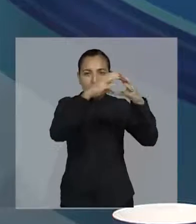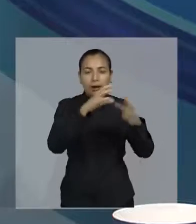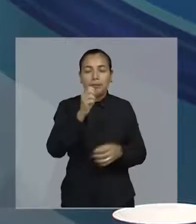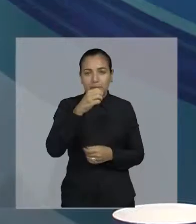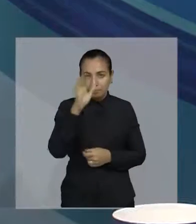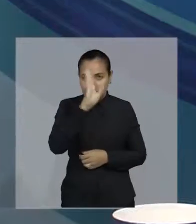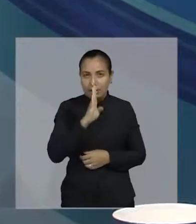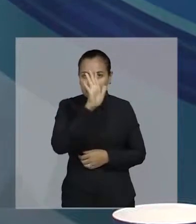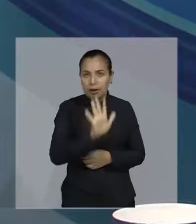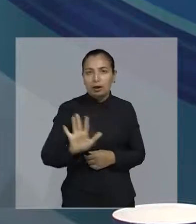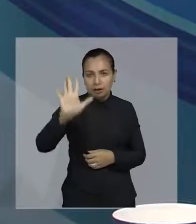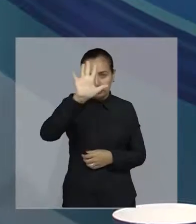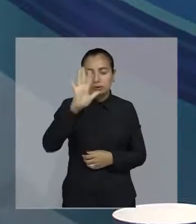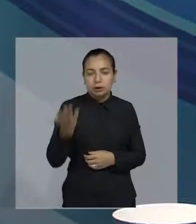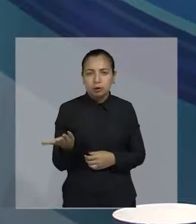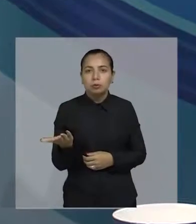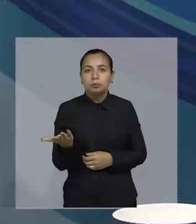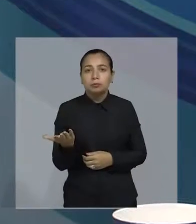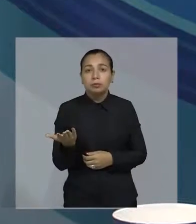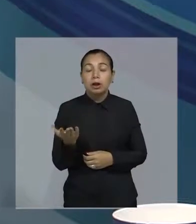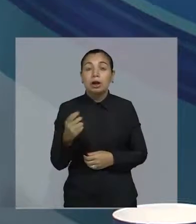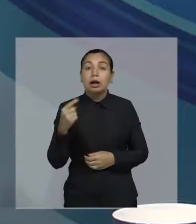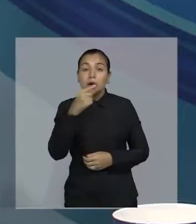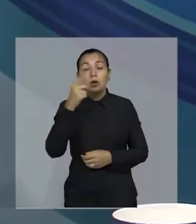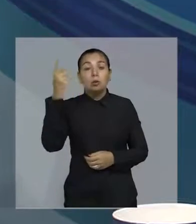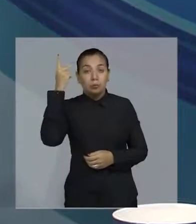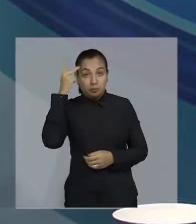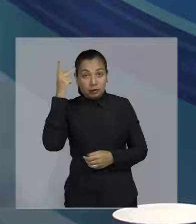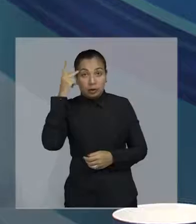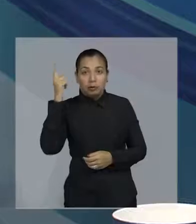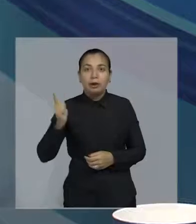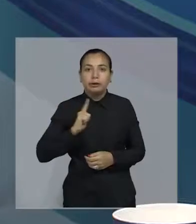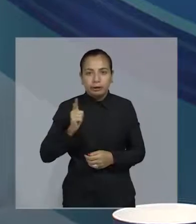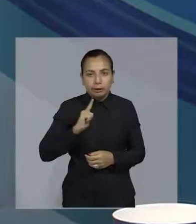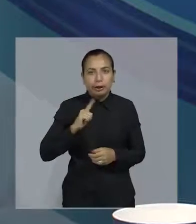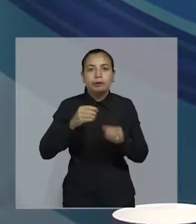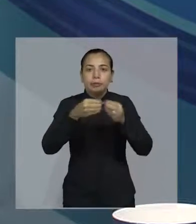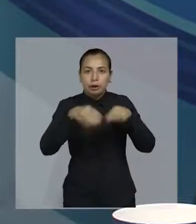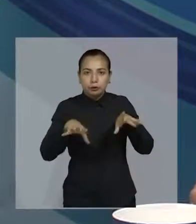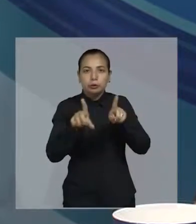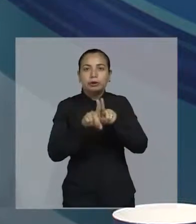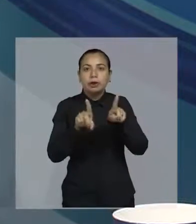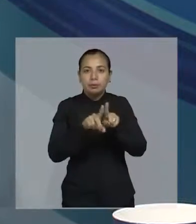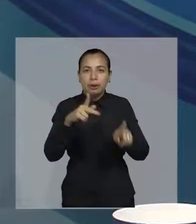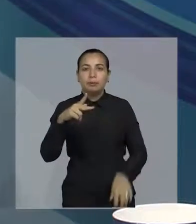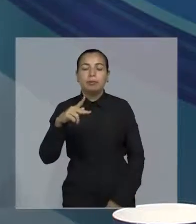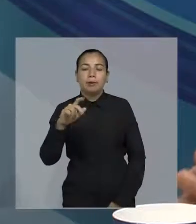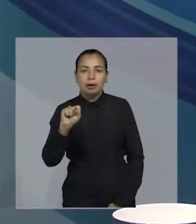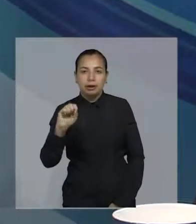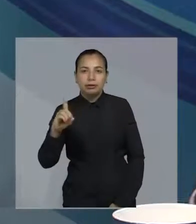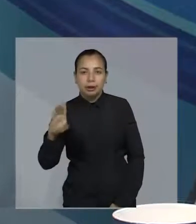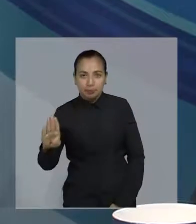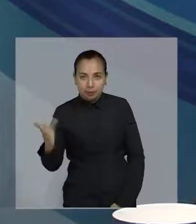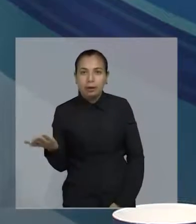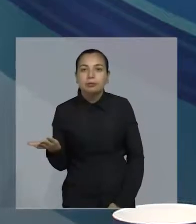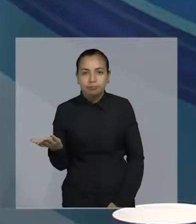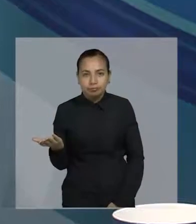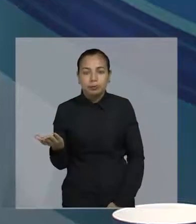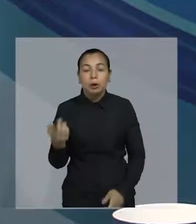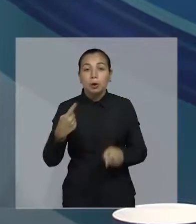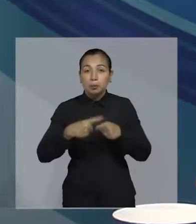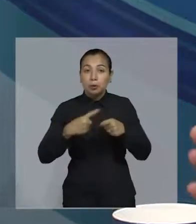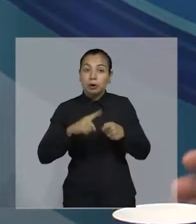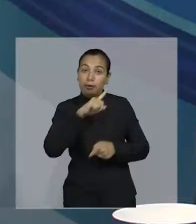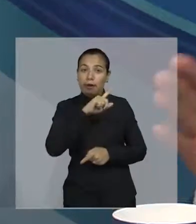muito grande. E em São Paulo, o PSDB também tem um desgaste muito grande, surgiu uma força